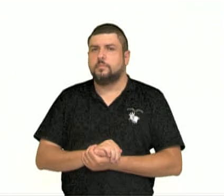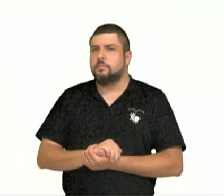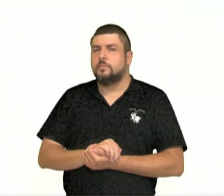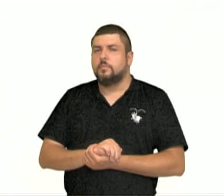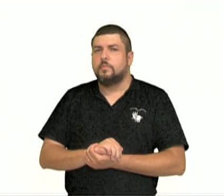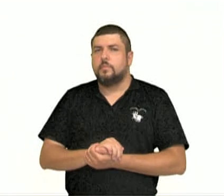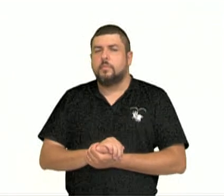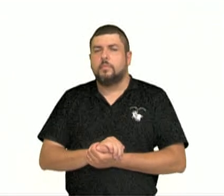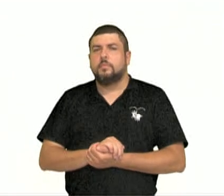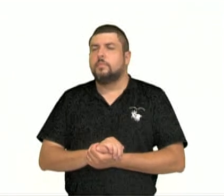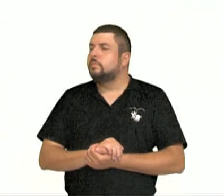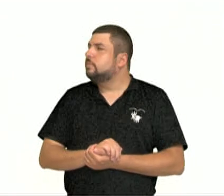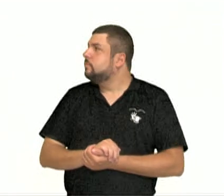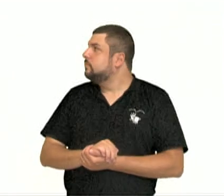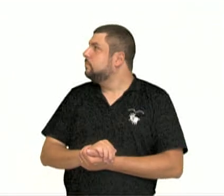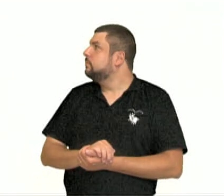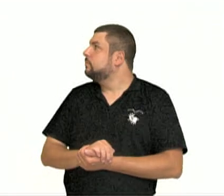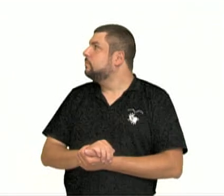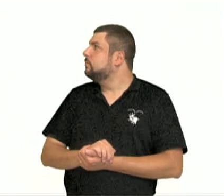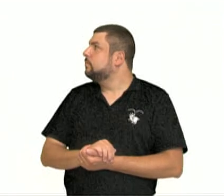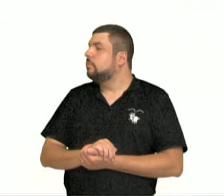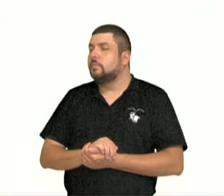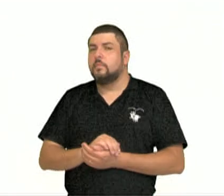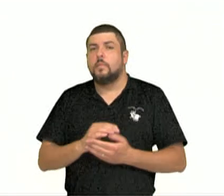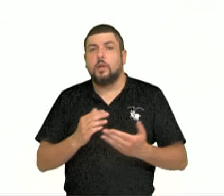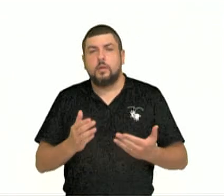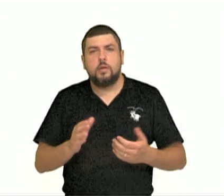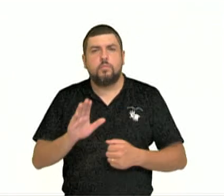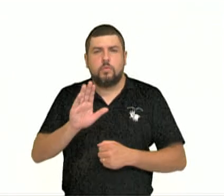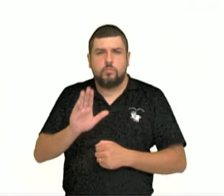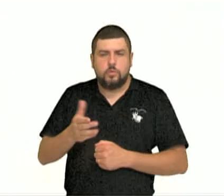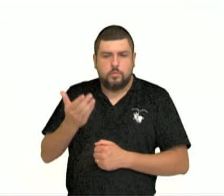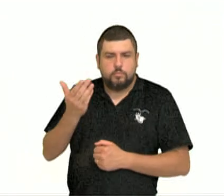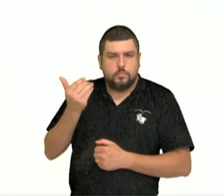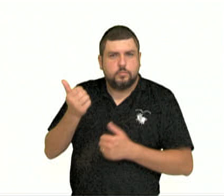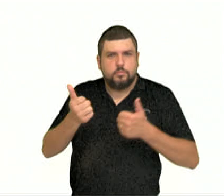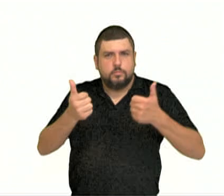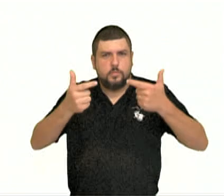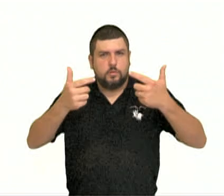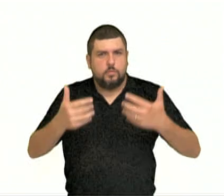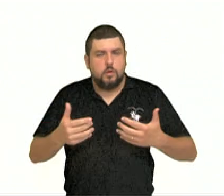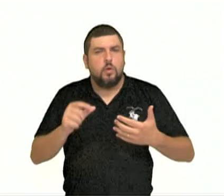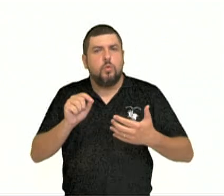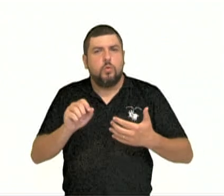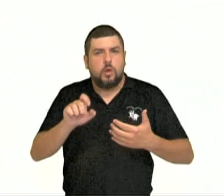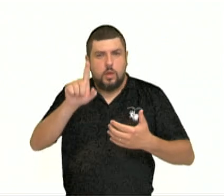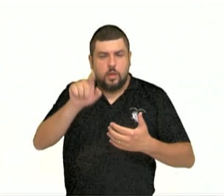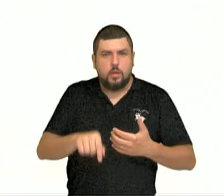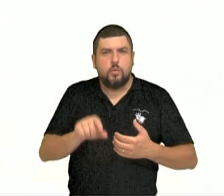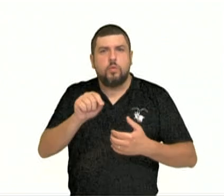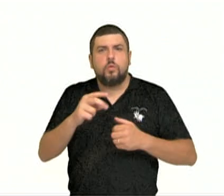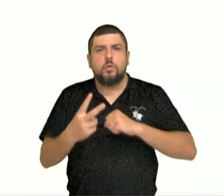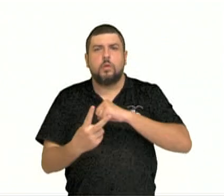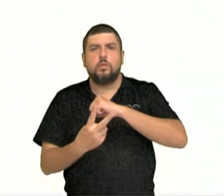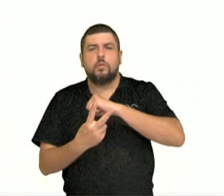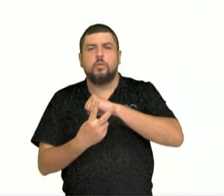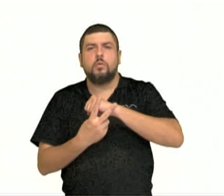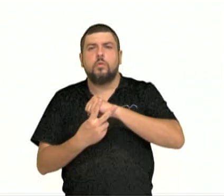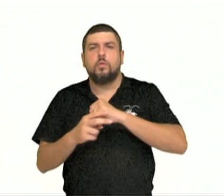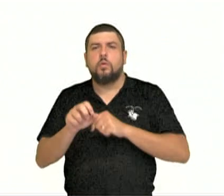el presente del subjuntivo. Então, como nós já explicamos, né, ela está baseada no